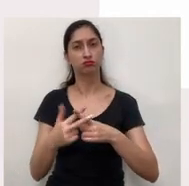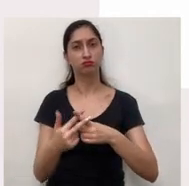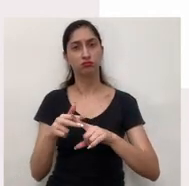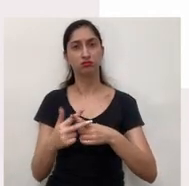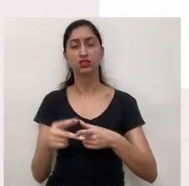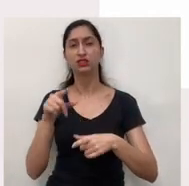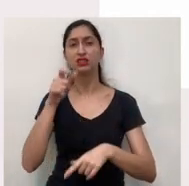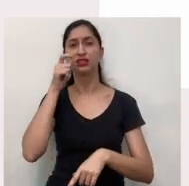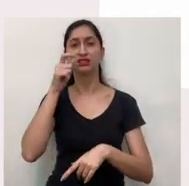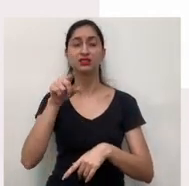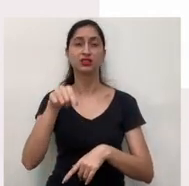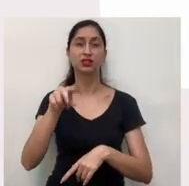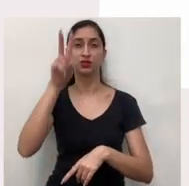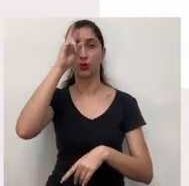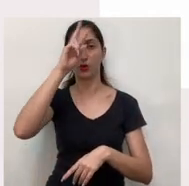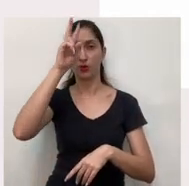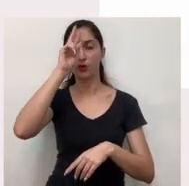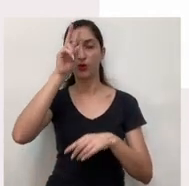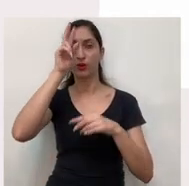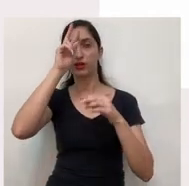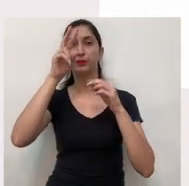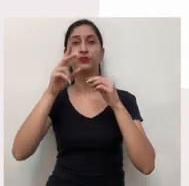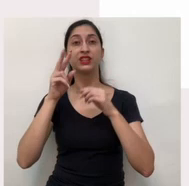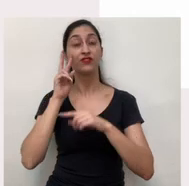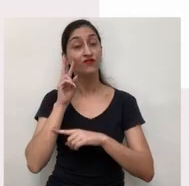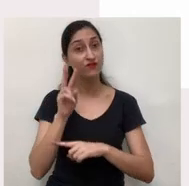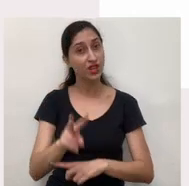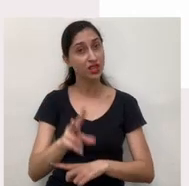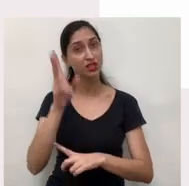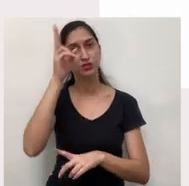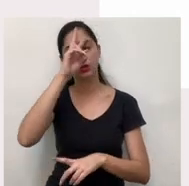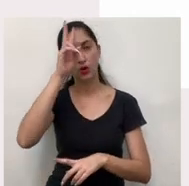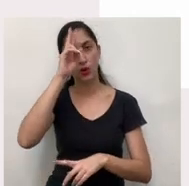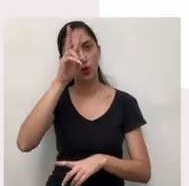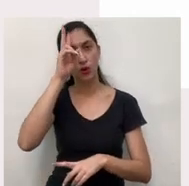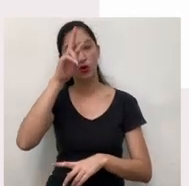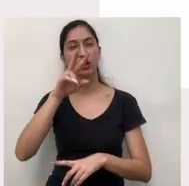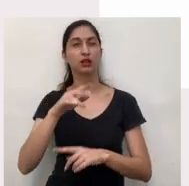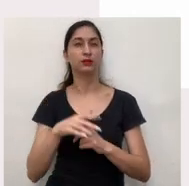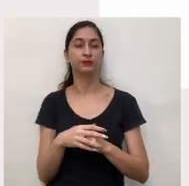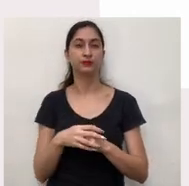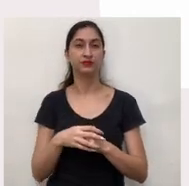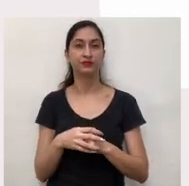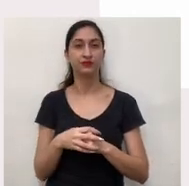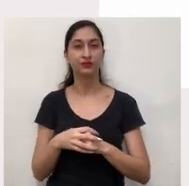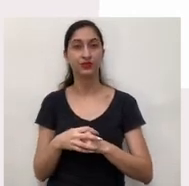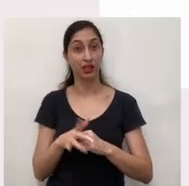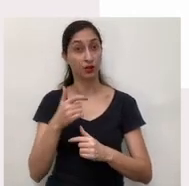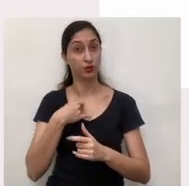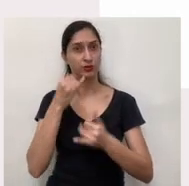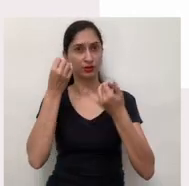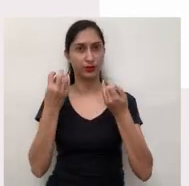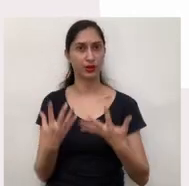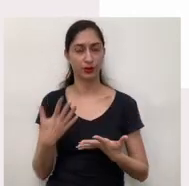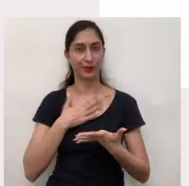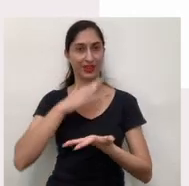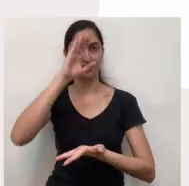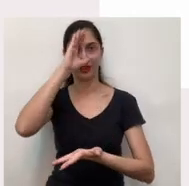essa história, assim, e correr atrás dessa história, né? De uma história que eu falo na tese que é uma